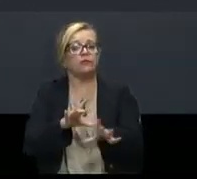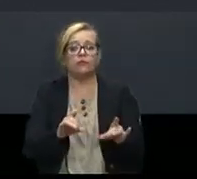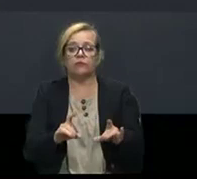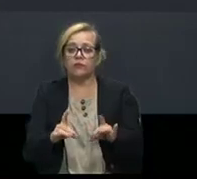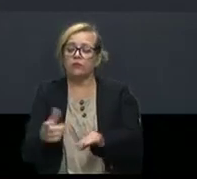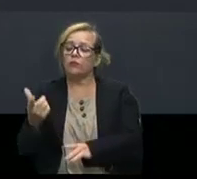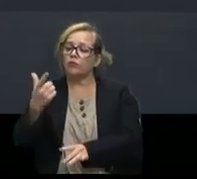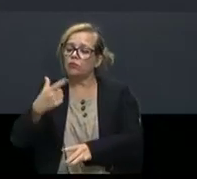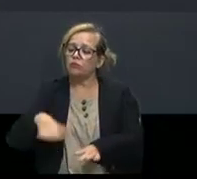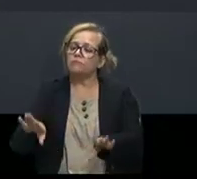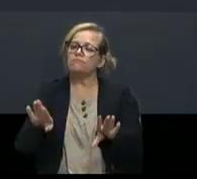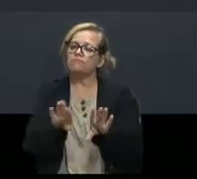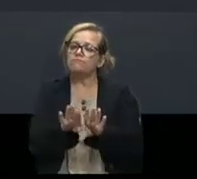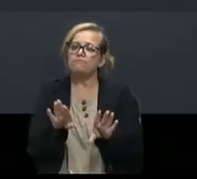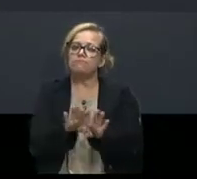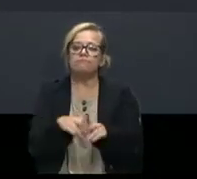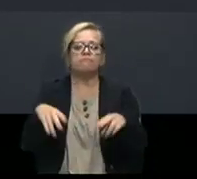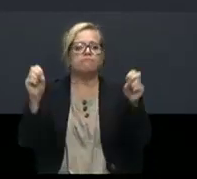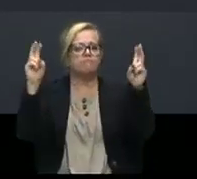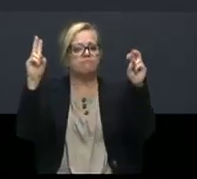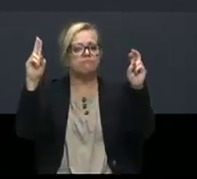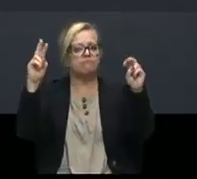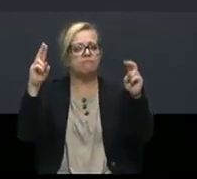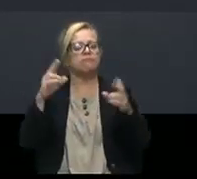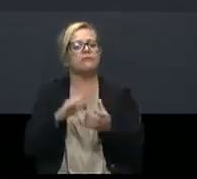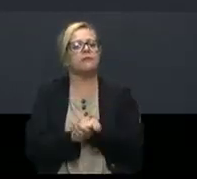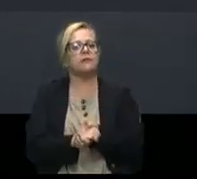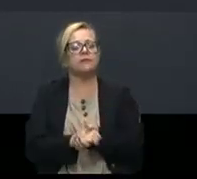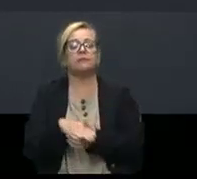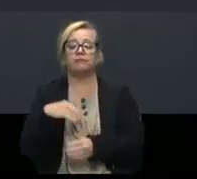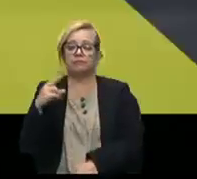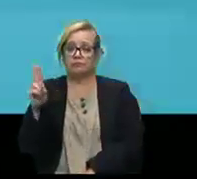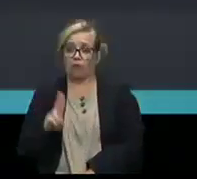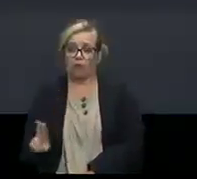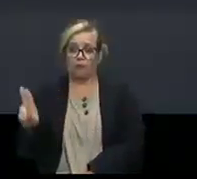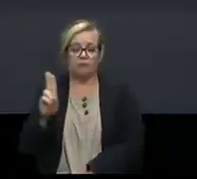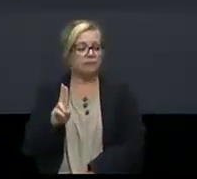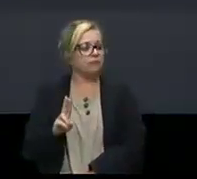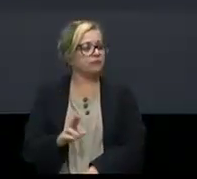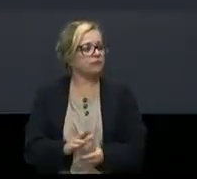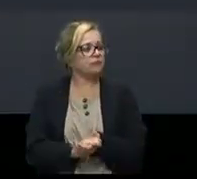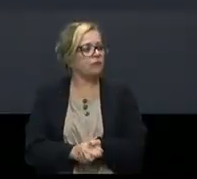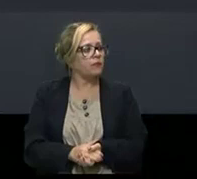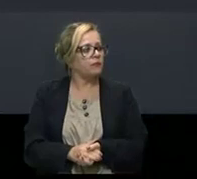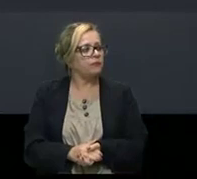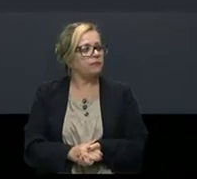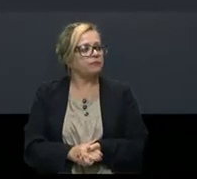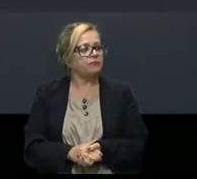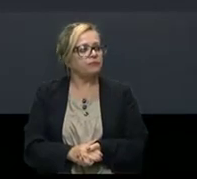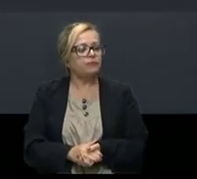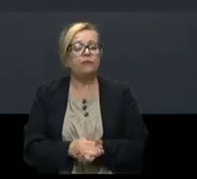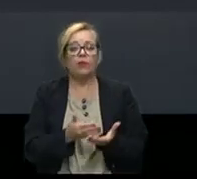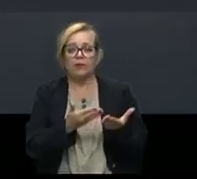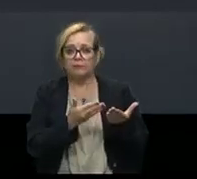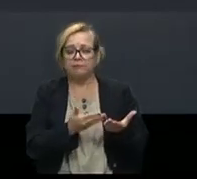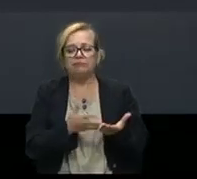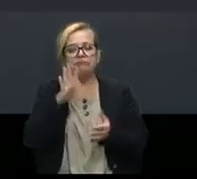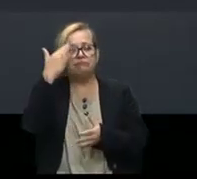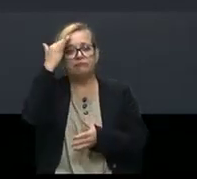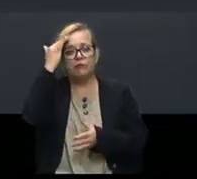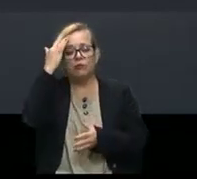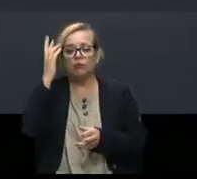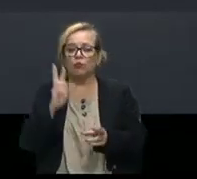outras situações reais, o tema dessa unidade também é muito utilizado. Para o investidor, por exemplo, entender